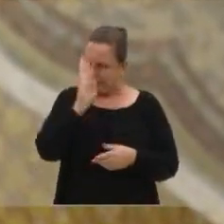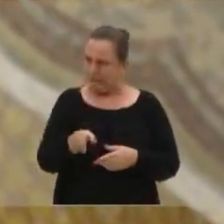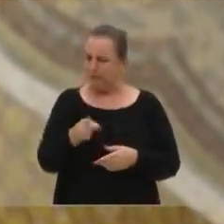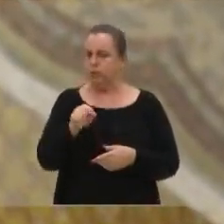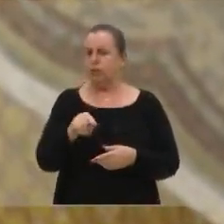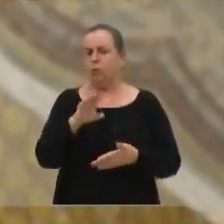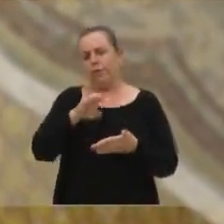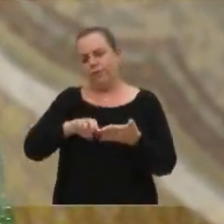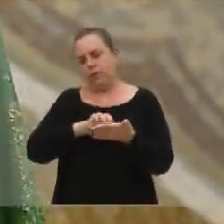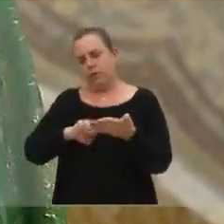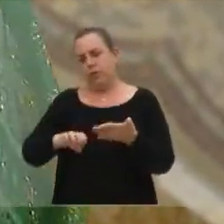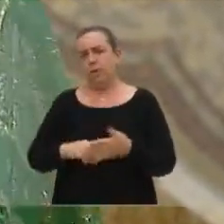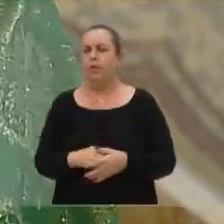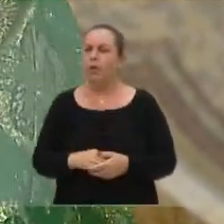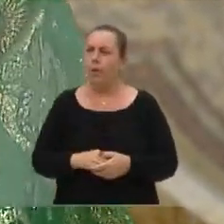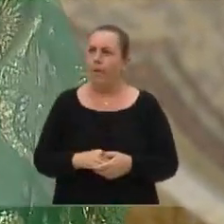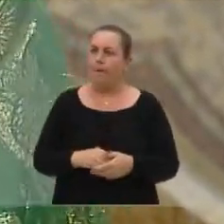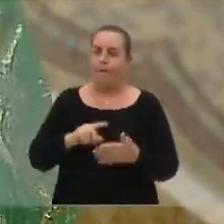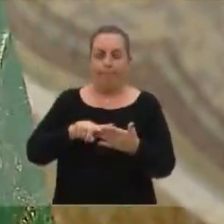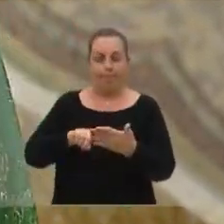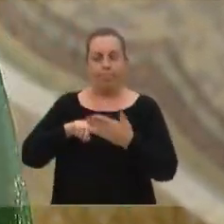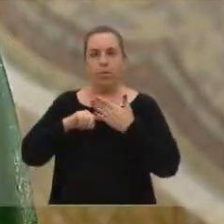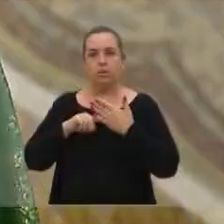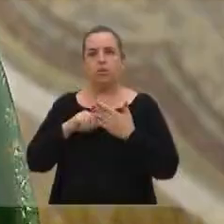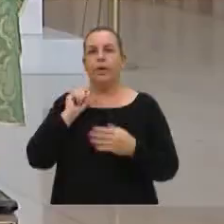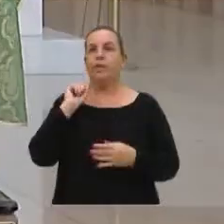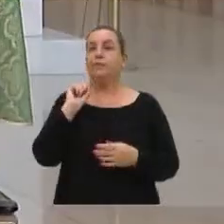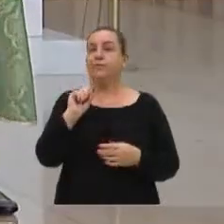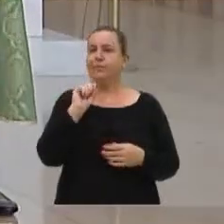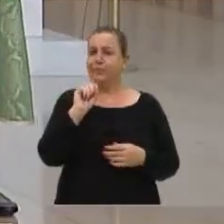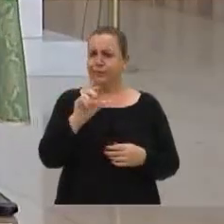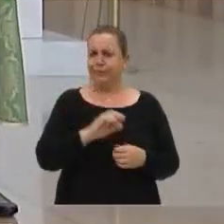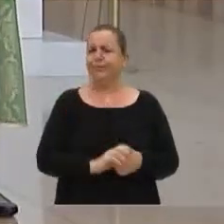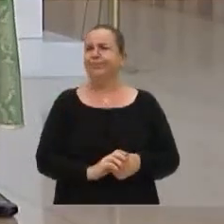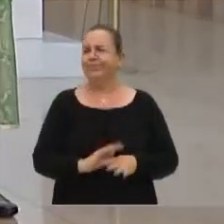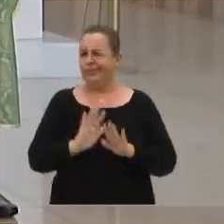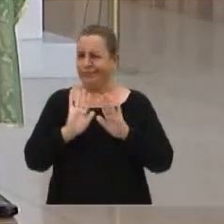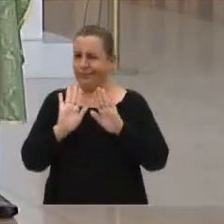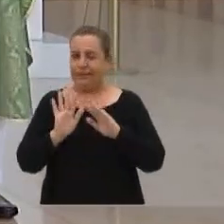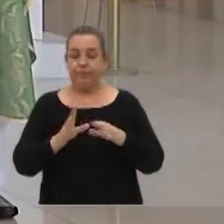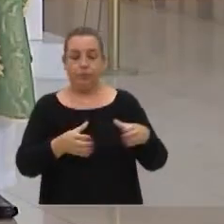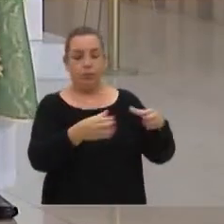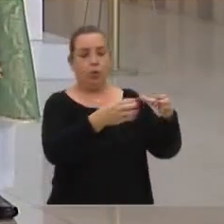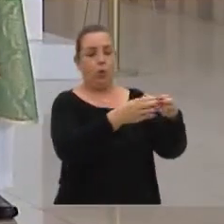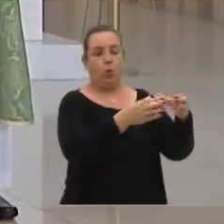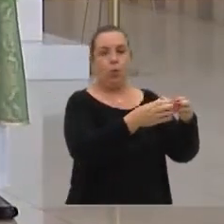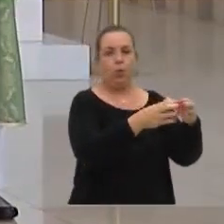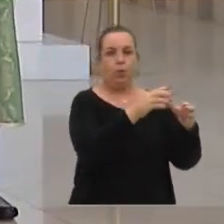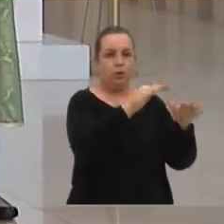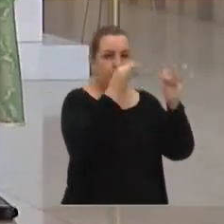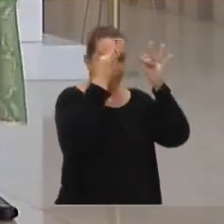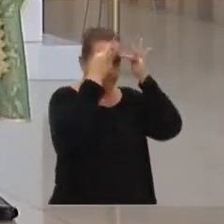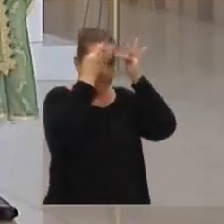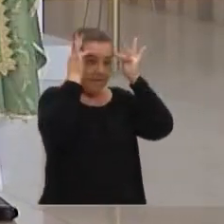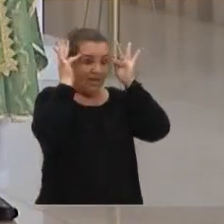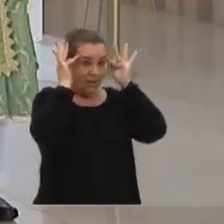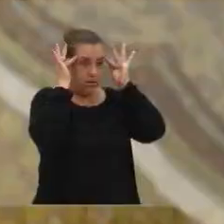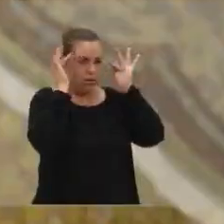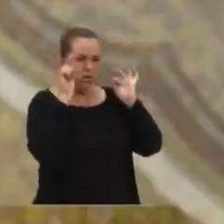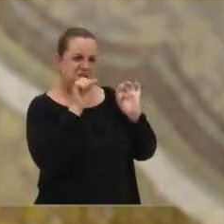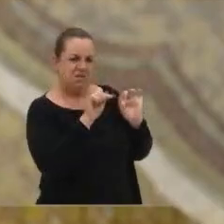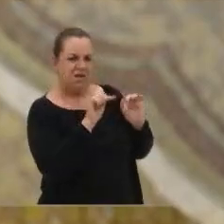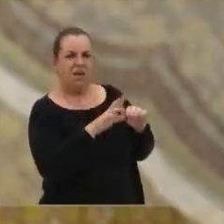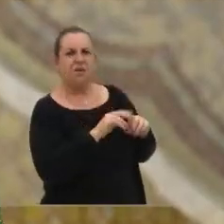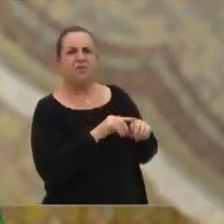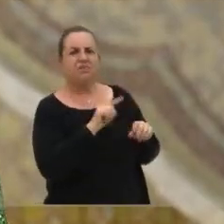O Evangelho nos mostra um grupo chamado fariseus, que eram